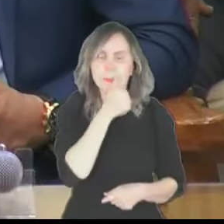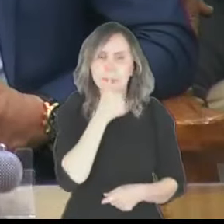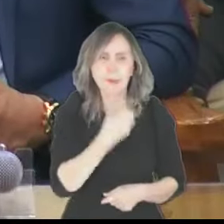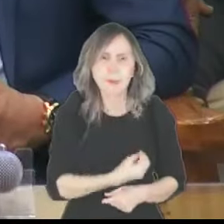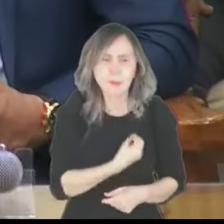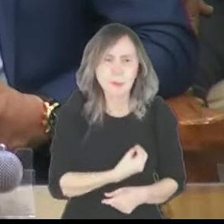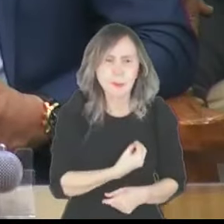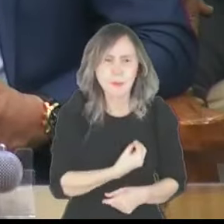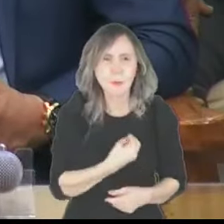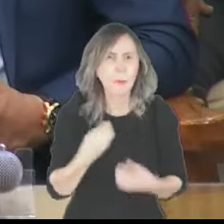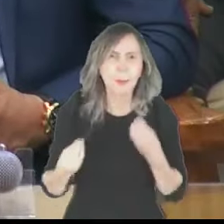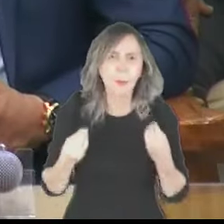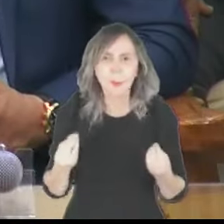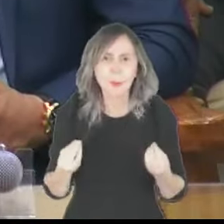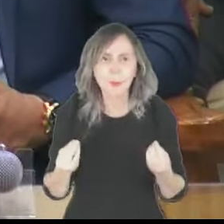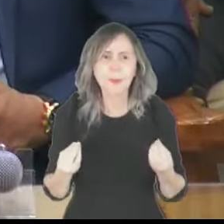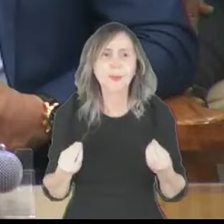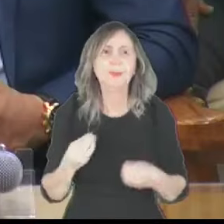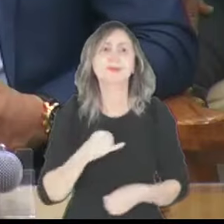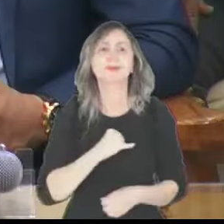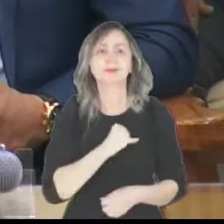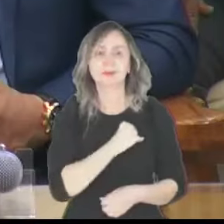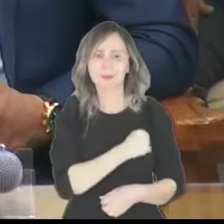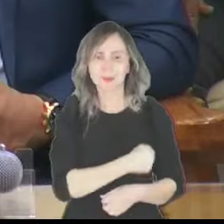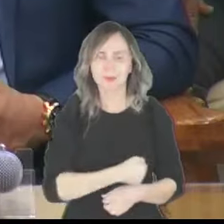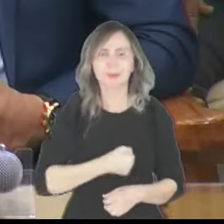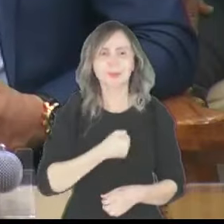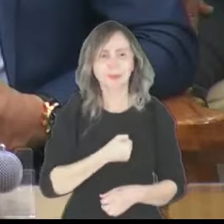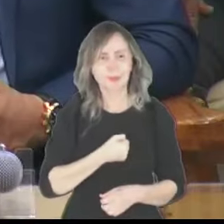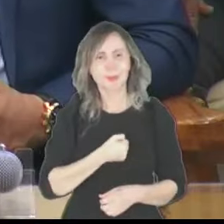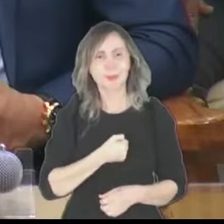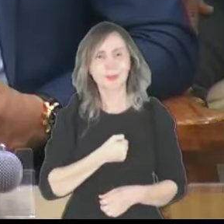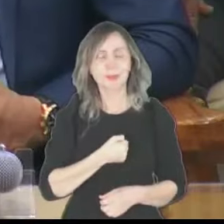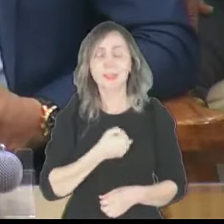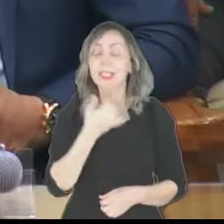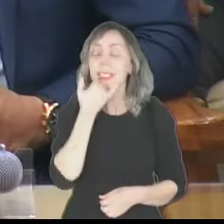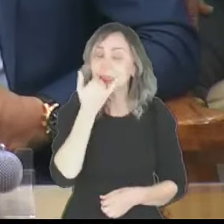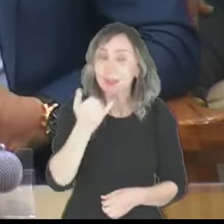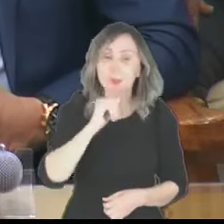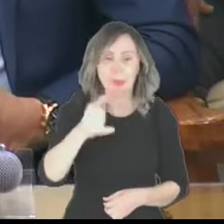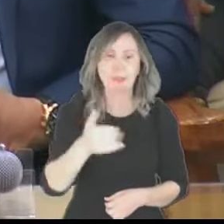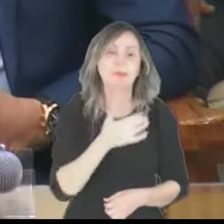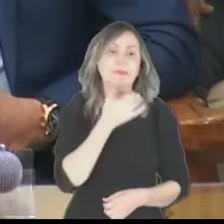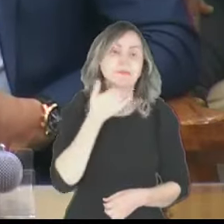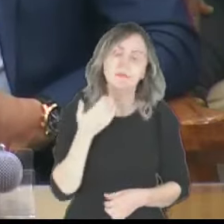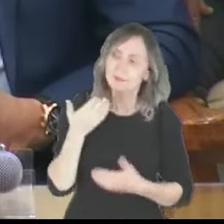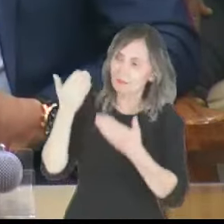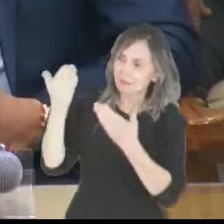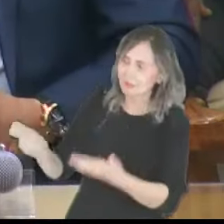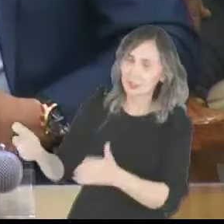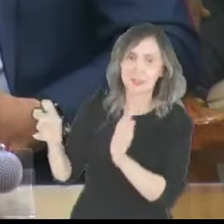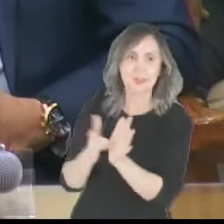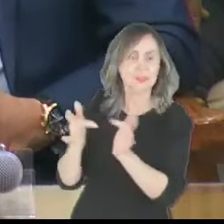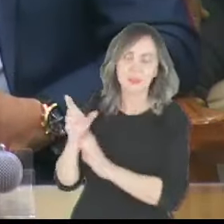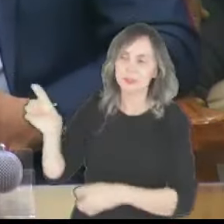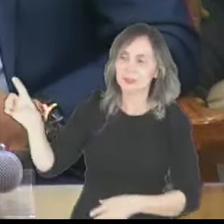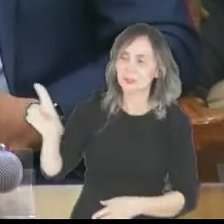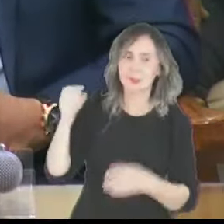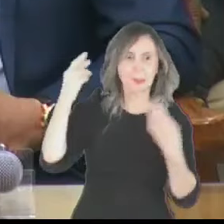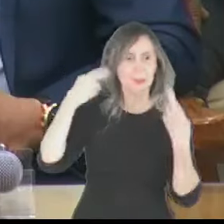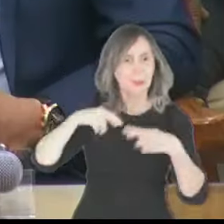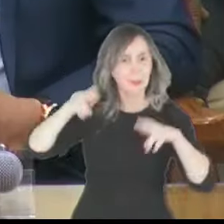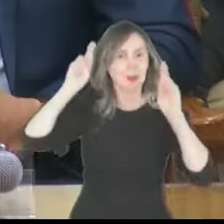Por quê? João diz Eis o cordeiro de Deus que tira o pecado do mundo. Jesus é